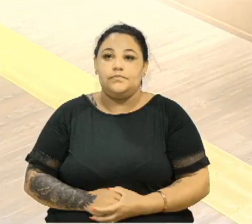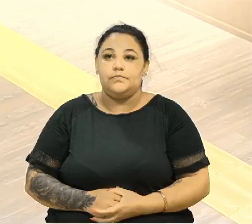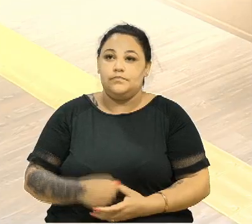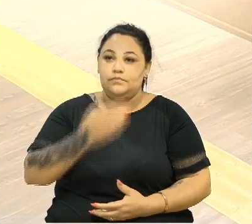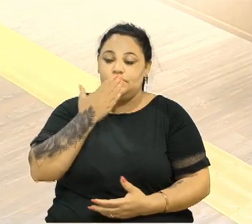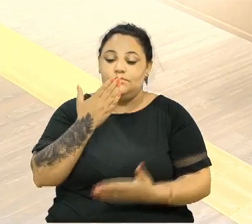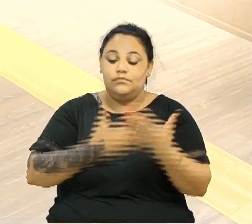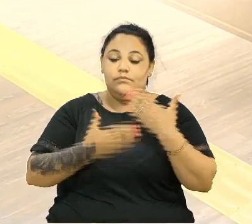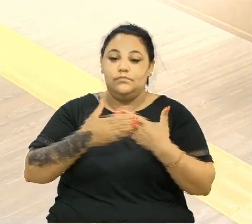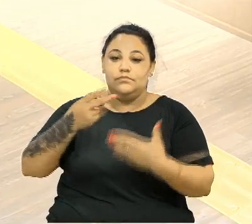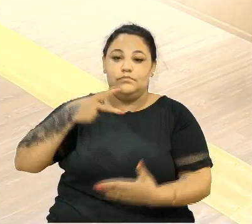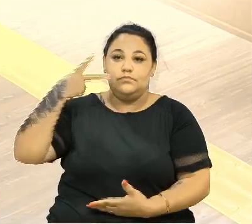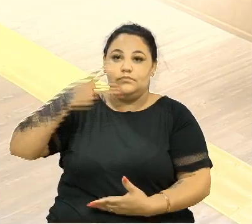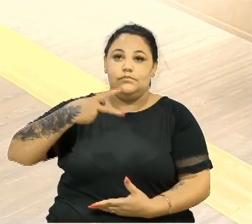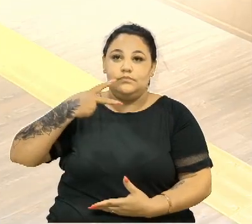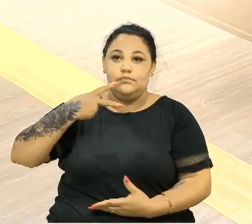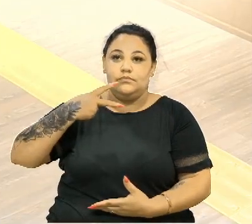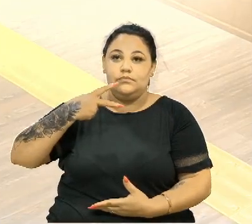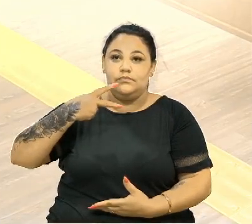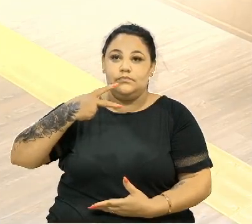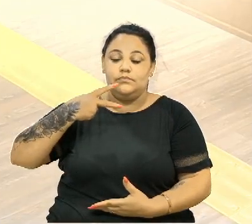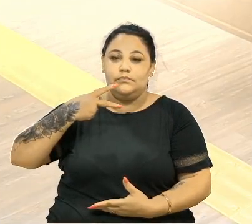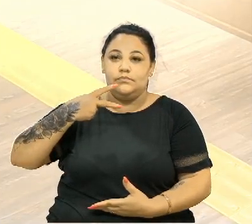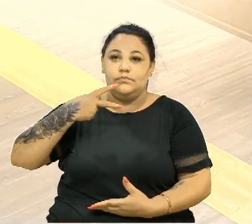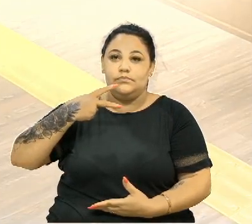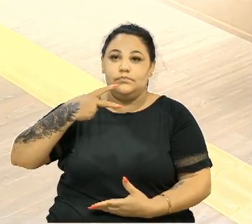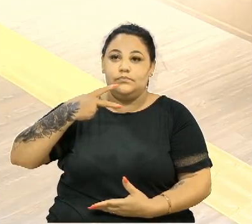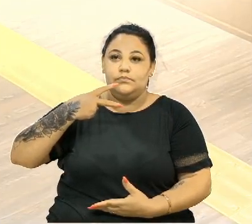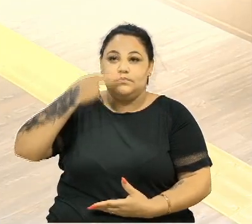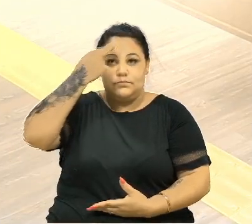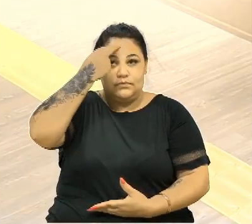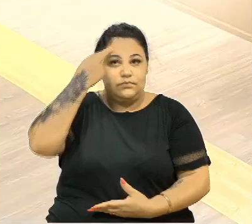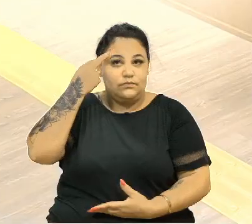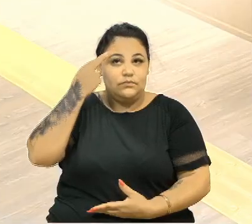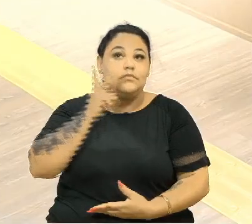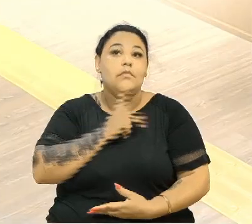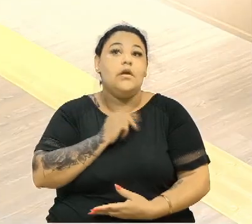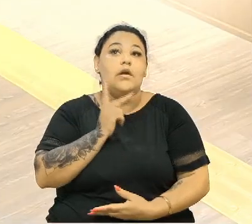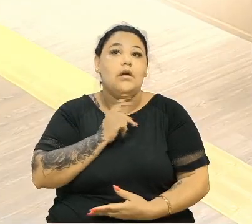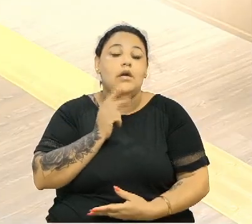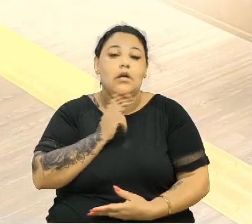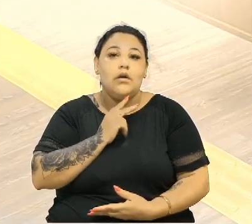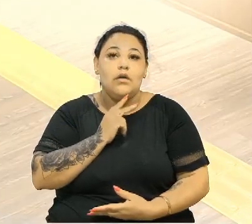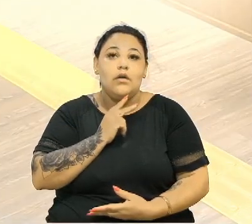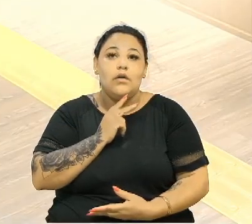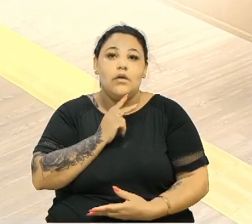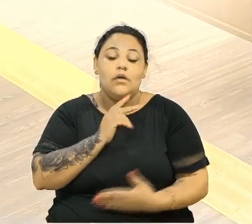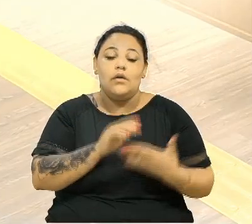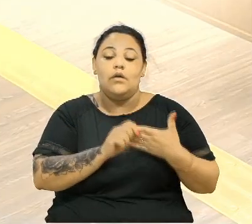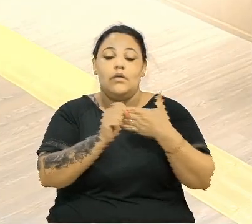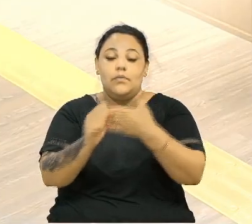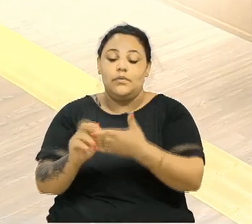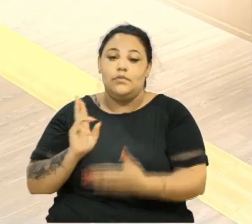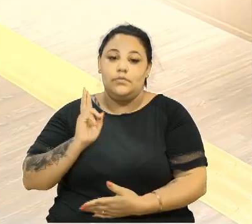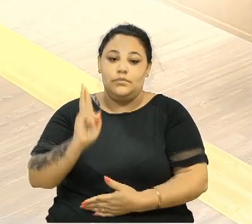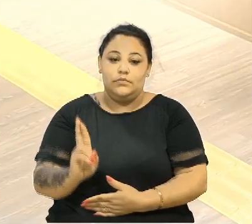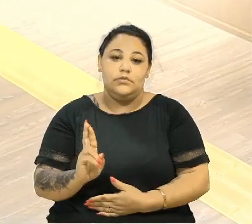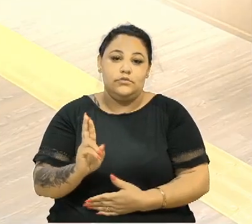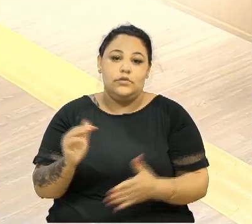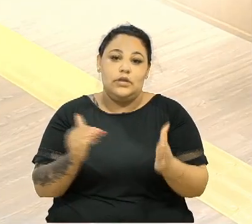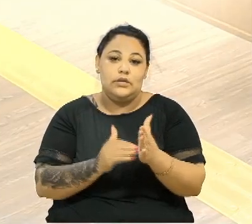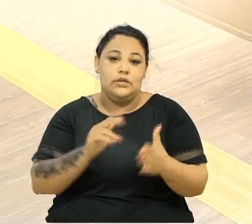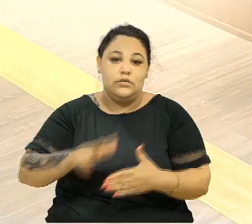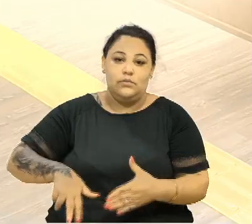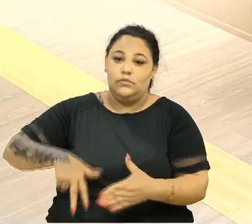Solicito aos vereadores Rafael Bueno e Renato Oliveira que acompanhem a representante do Conselho Municipal da Pessoa Idosa até a tribuna para